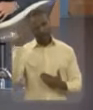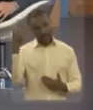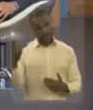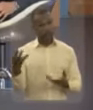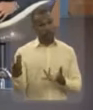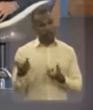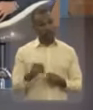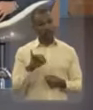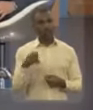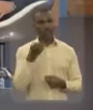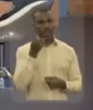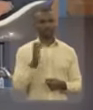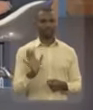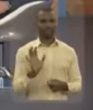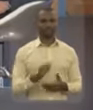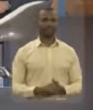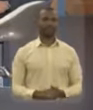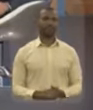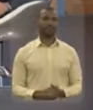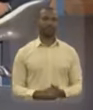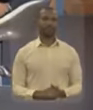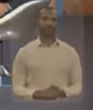nossos convidados até